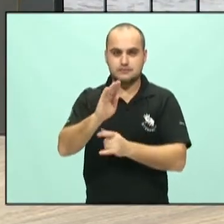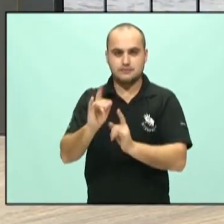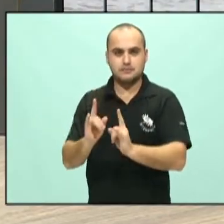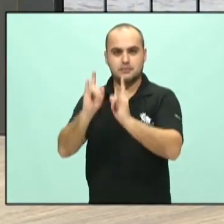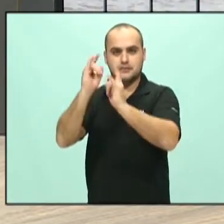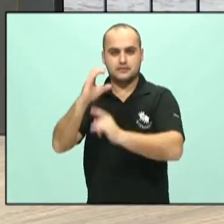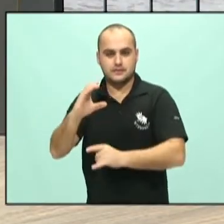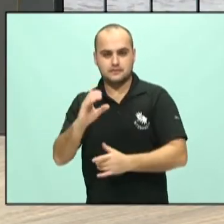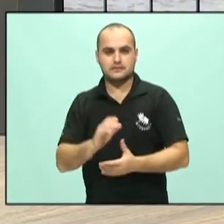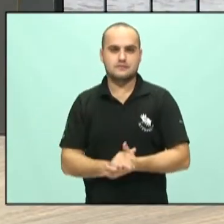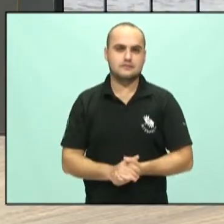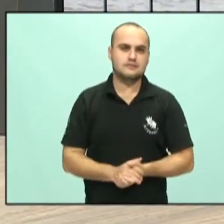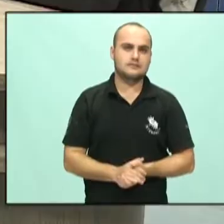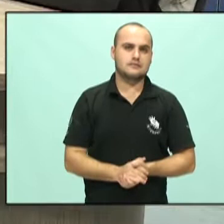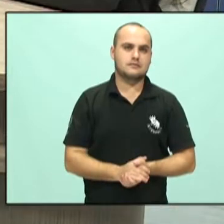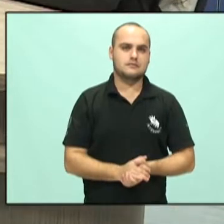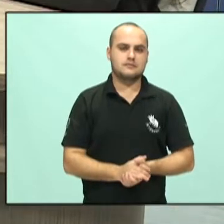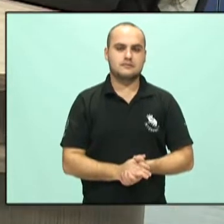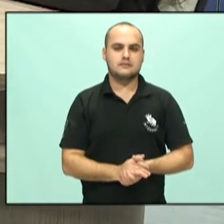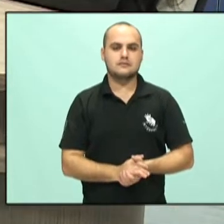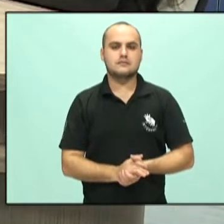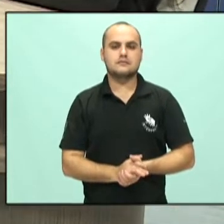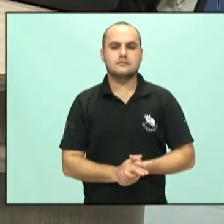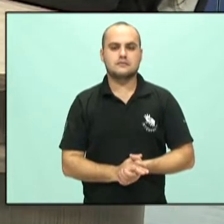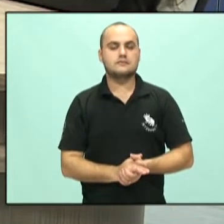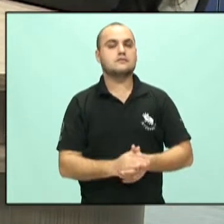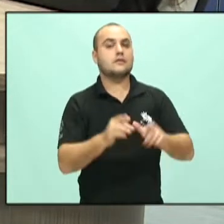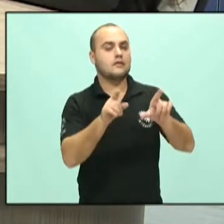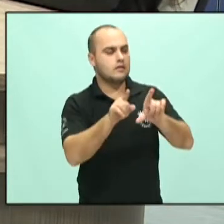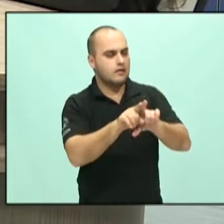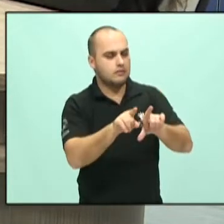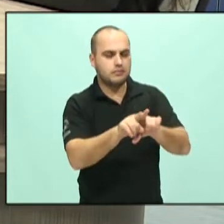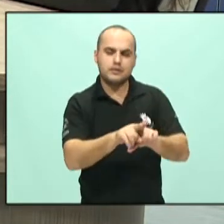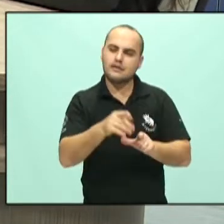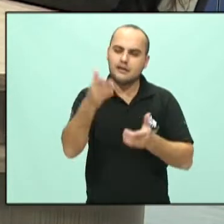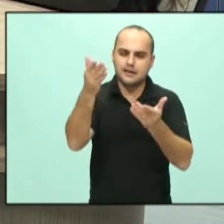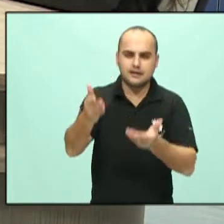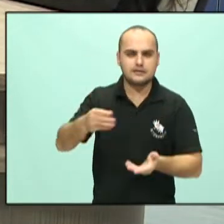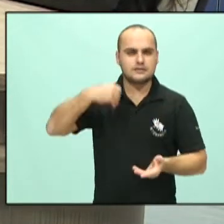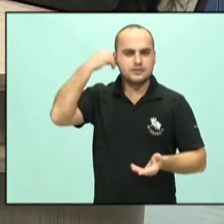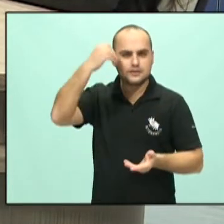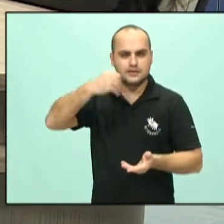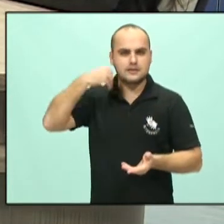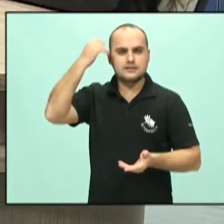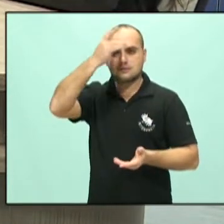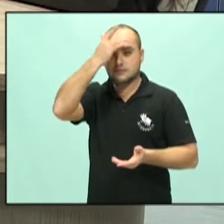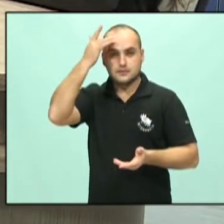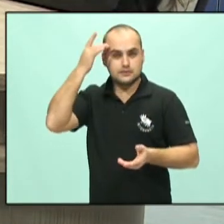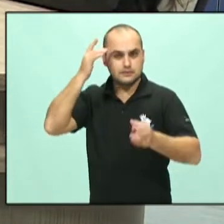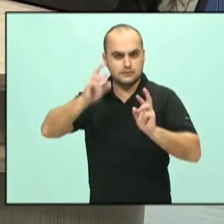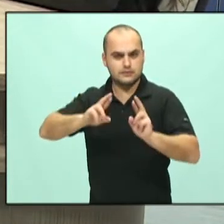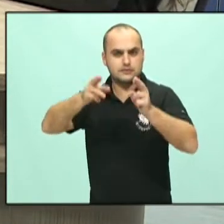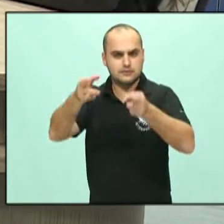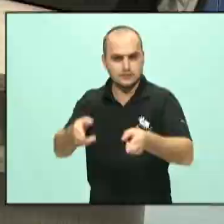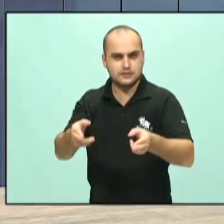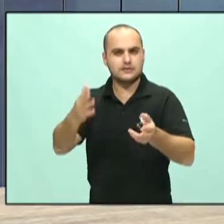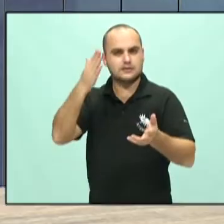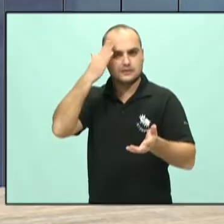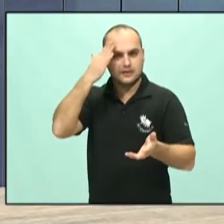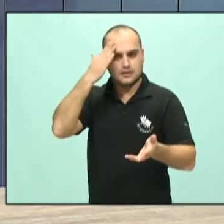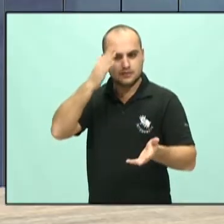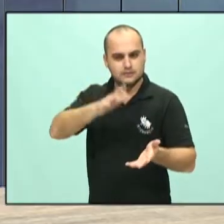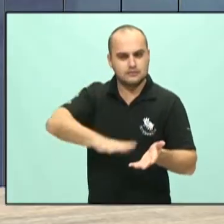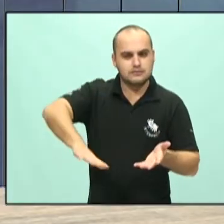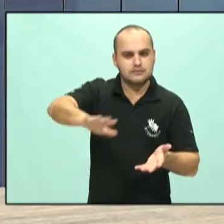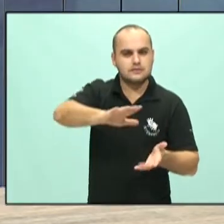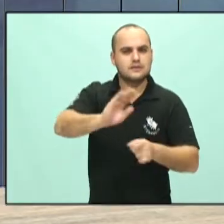assim. É bem para levar essa experiência para o pessoal da região, né? Essa atmosfera do cinema de tu